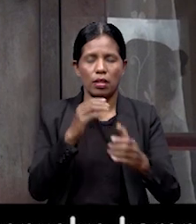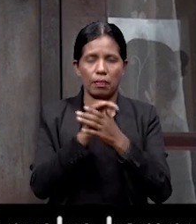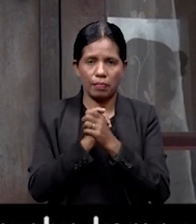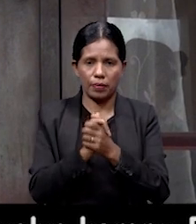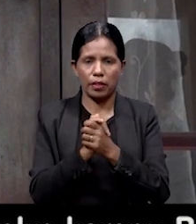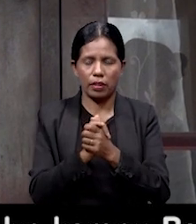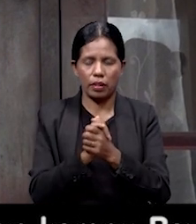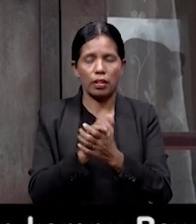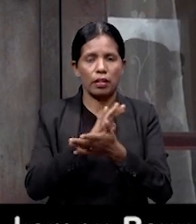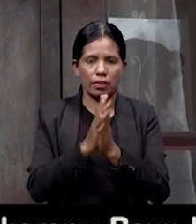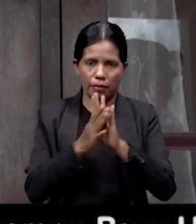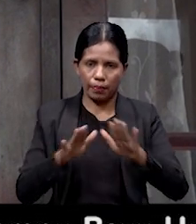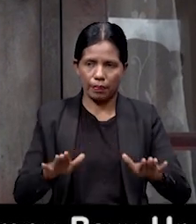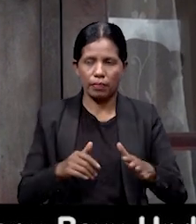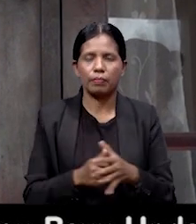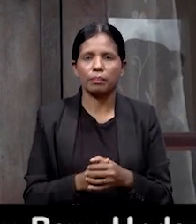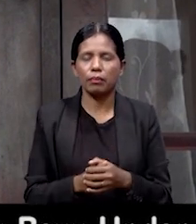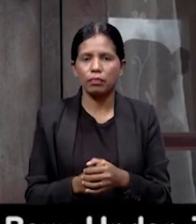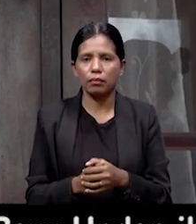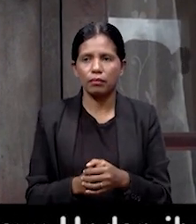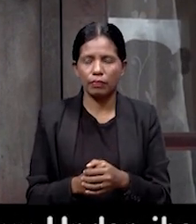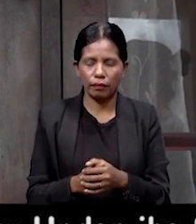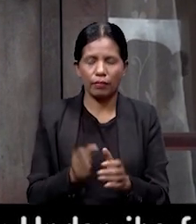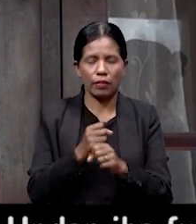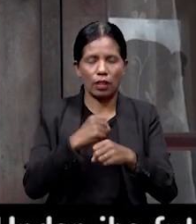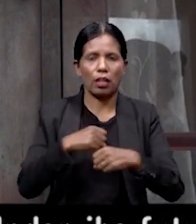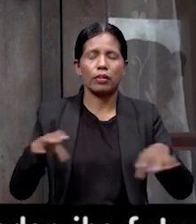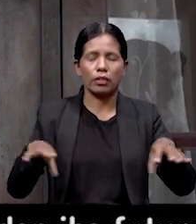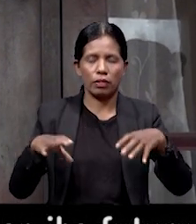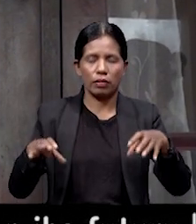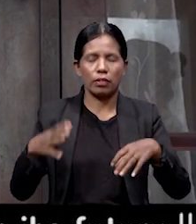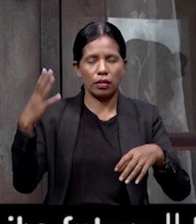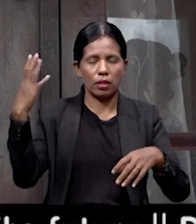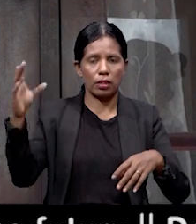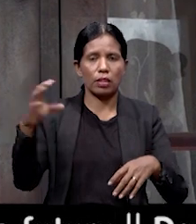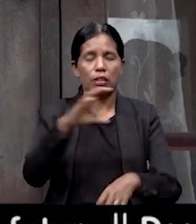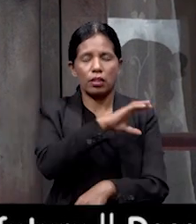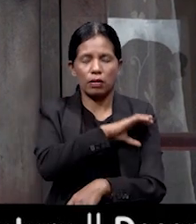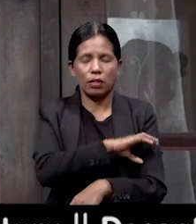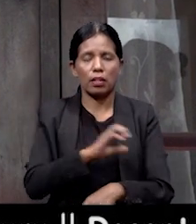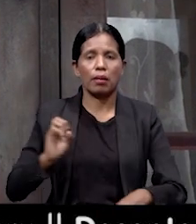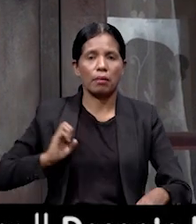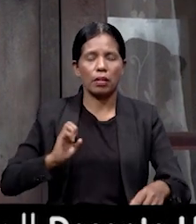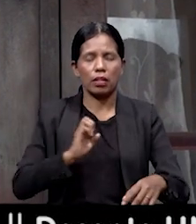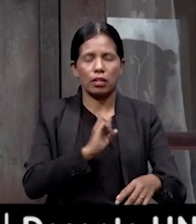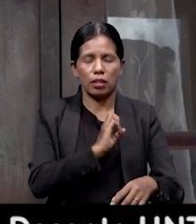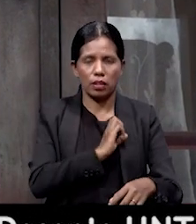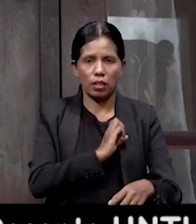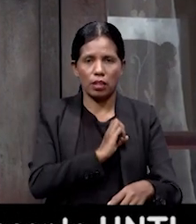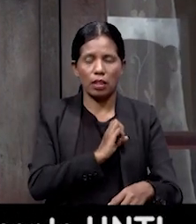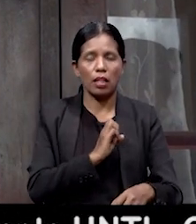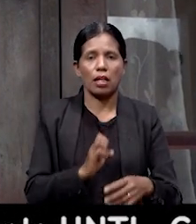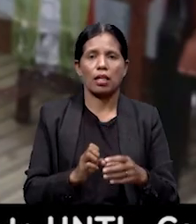liutan ambisade dane. Julor nai hatutan durante hal aknar adidu segurança embaixada República Democrática Timor Leste e Jakarta